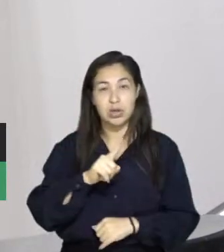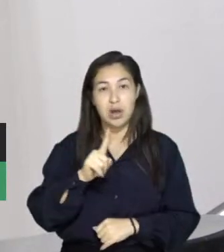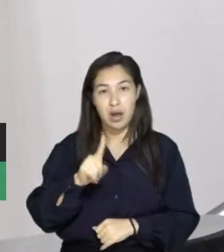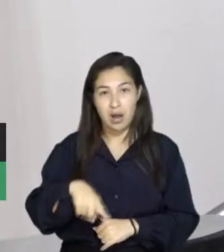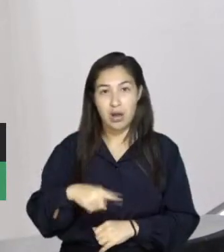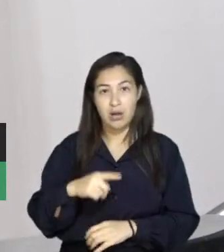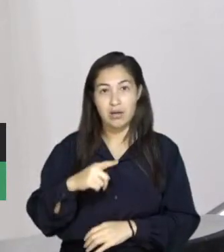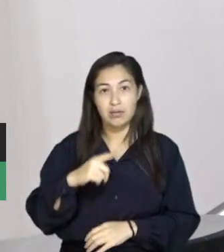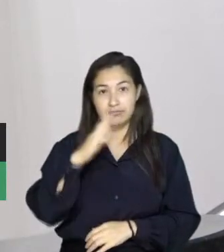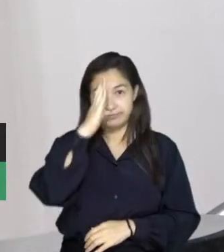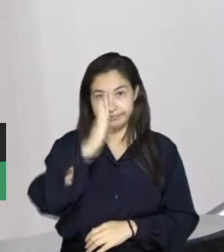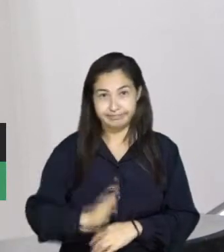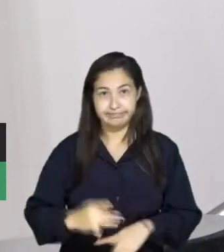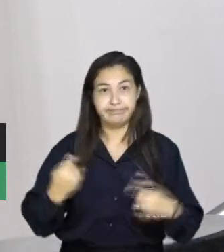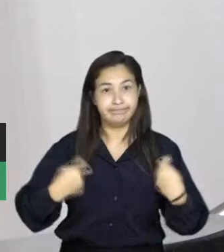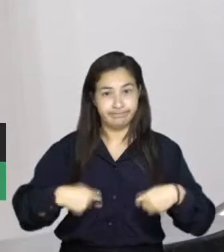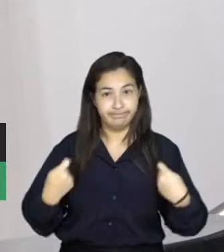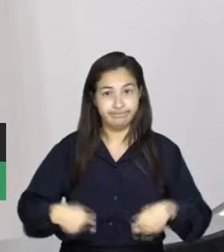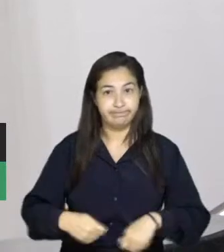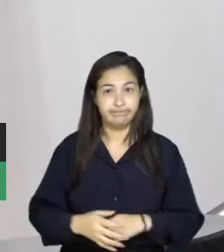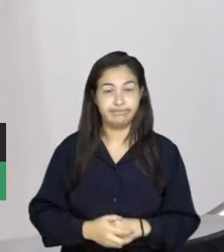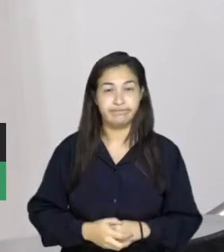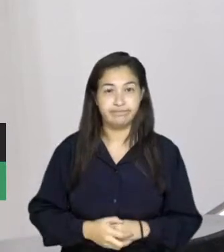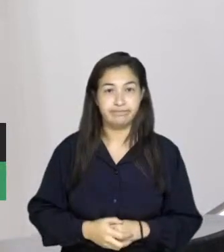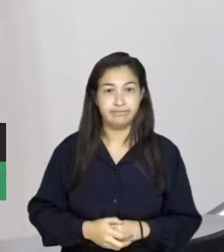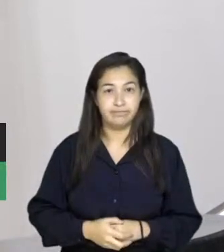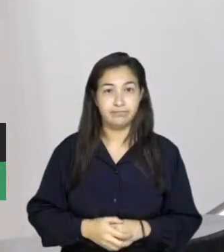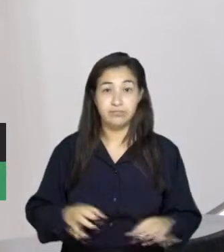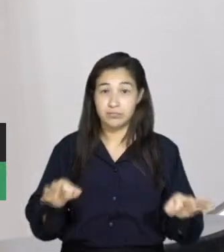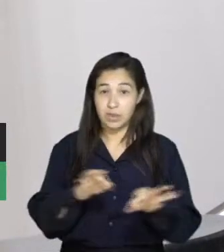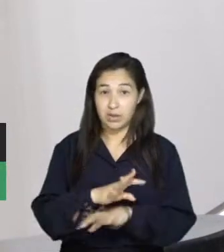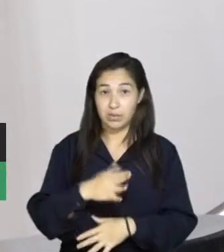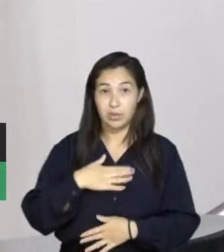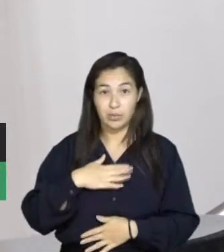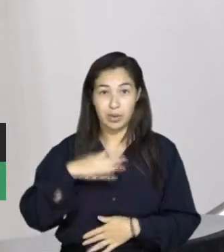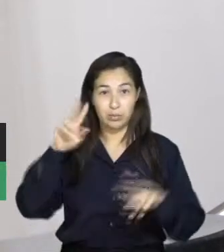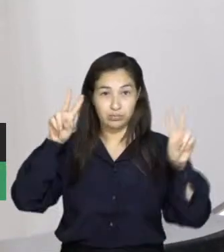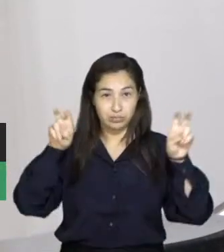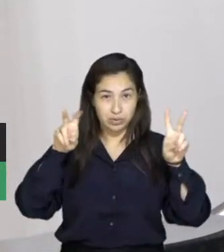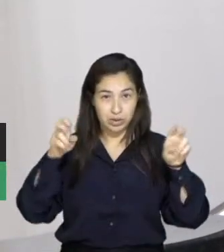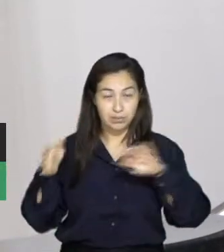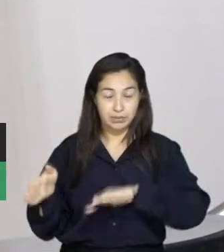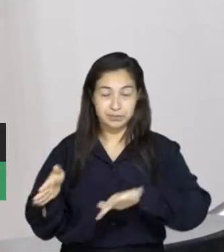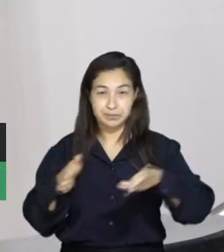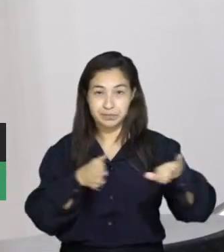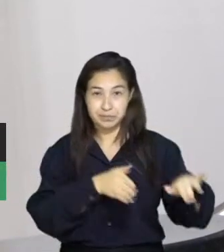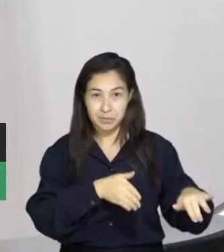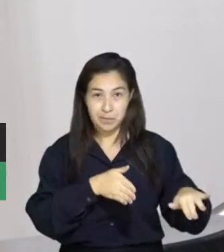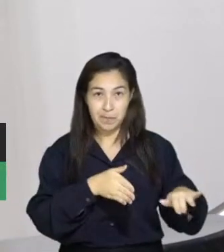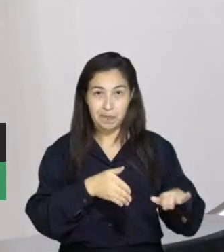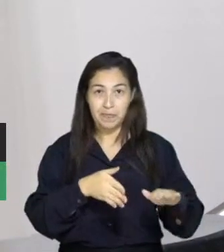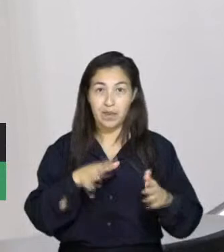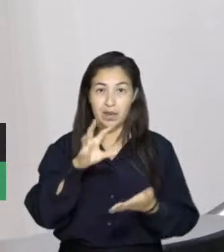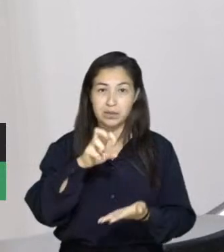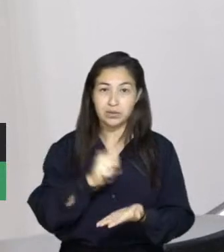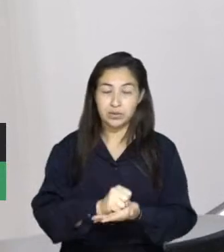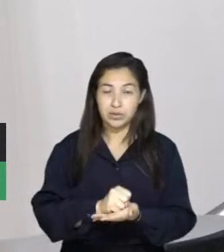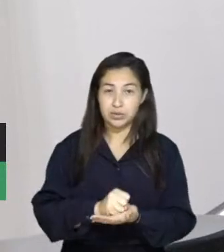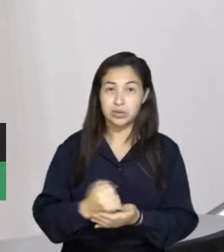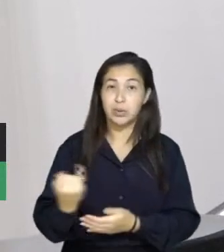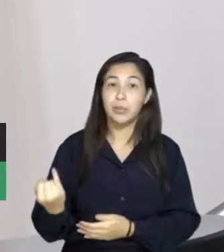Bom, e eu termino aqui o meu pronunciamento fazendo um registro bem importante.